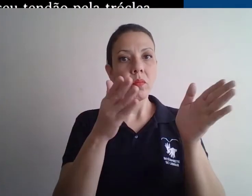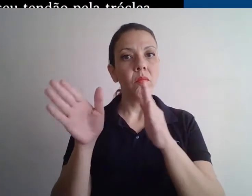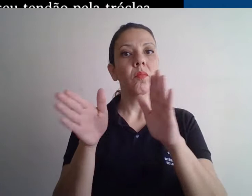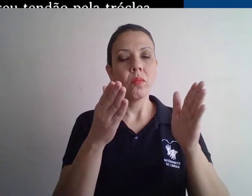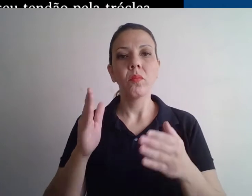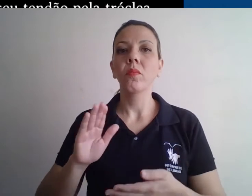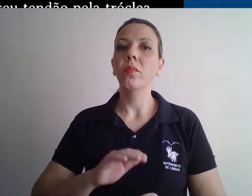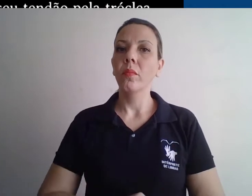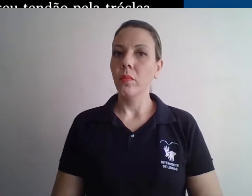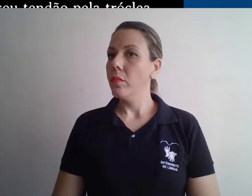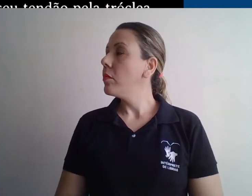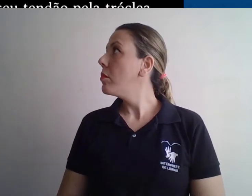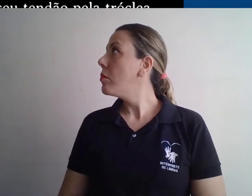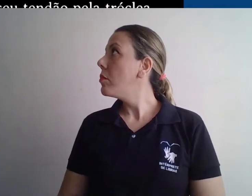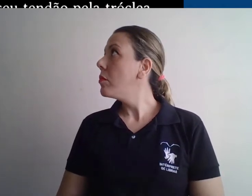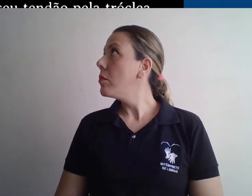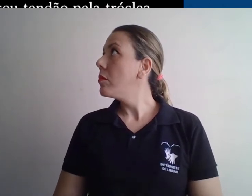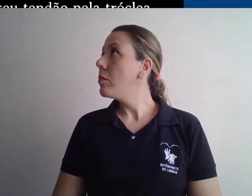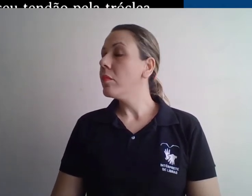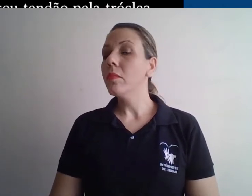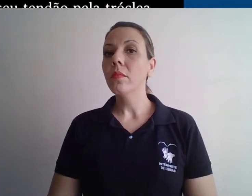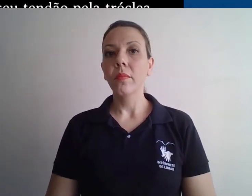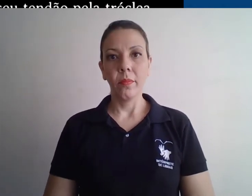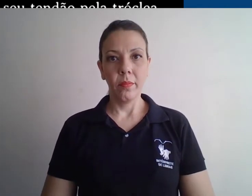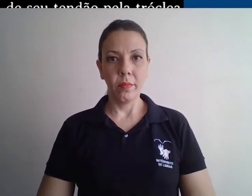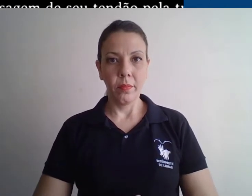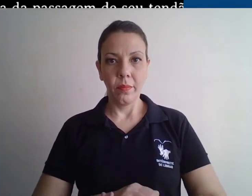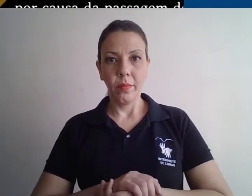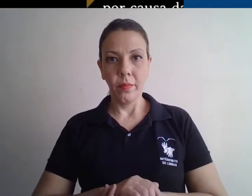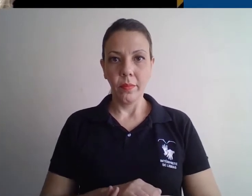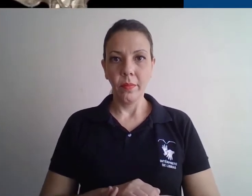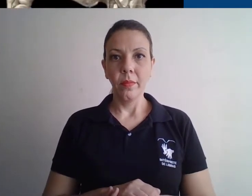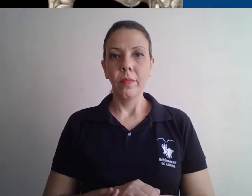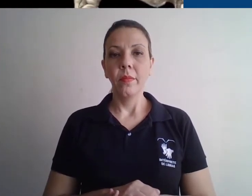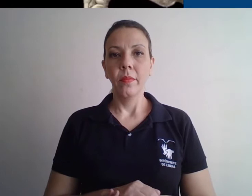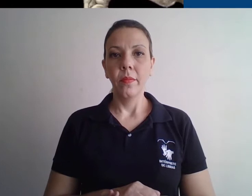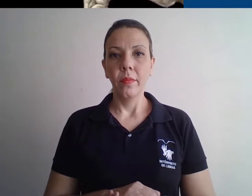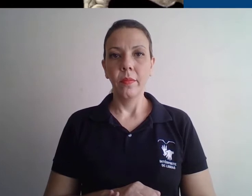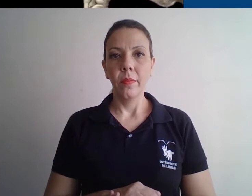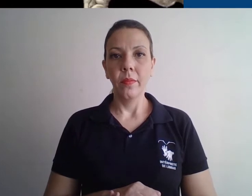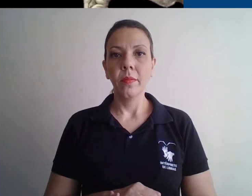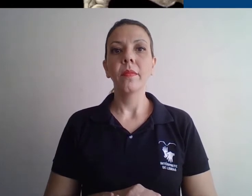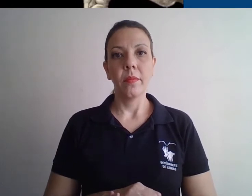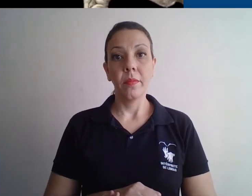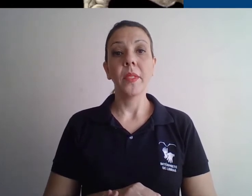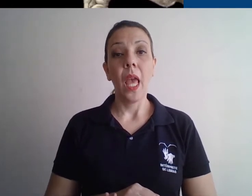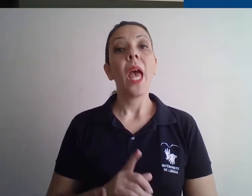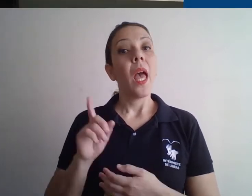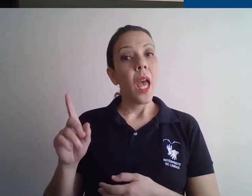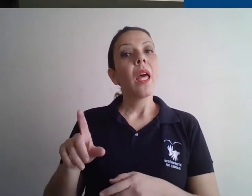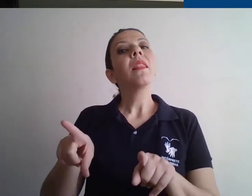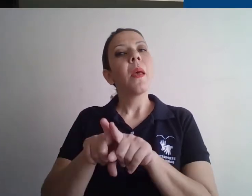uma pausa porque eu vou passar para o vídeo não ficar muito longo. E agora sim, o conteúdo dessa